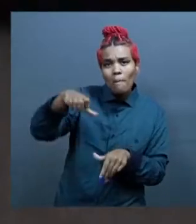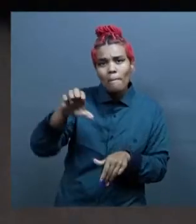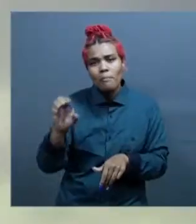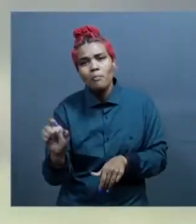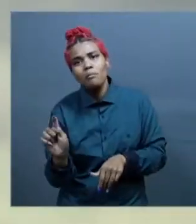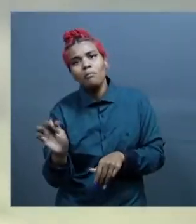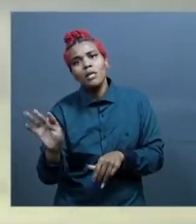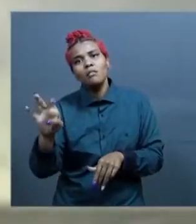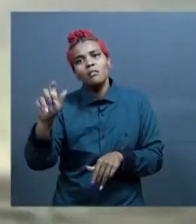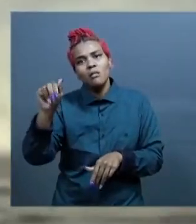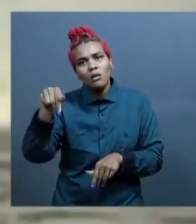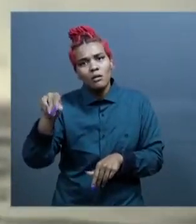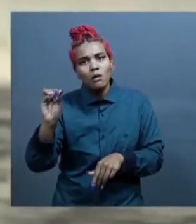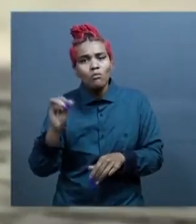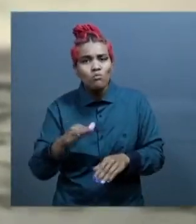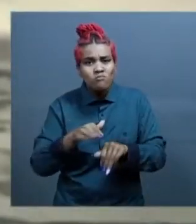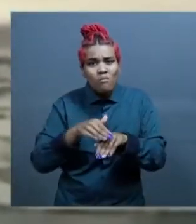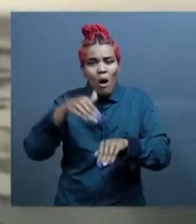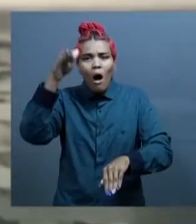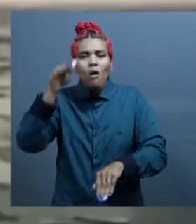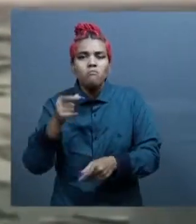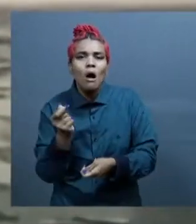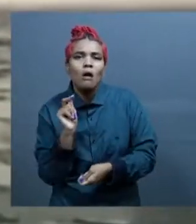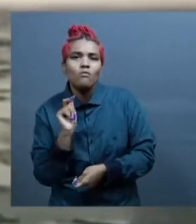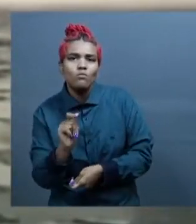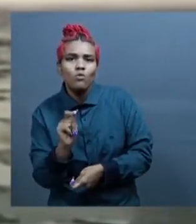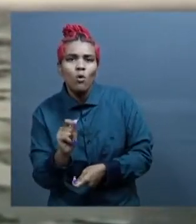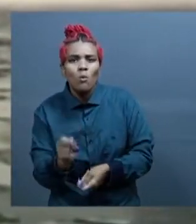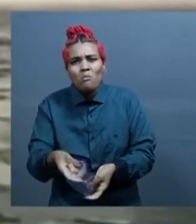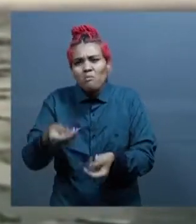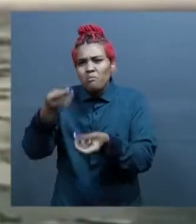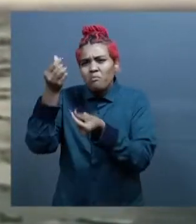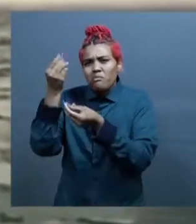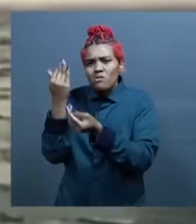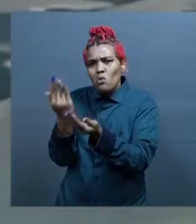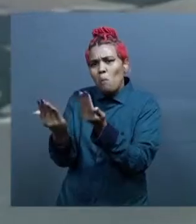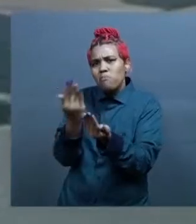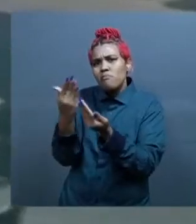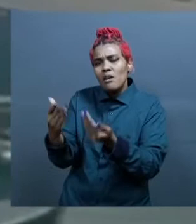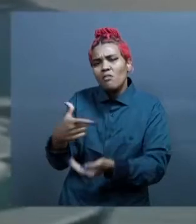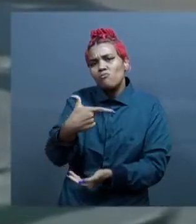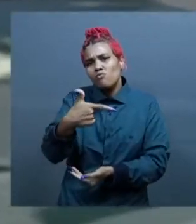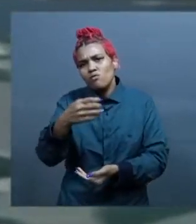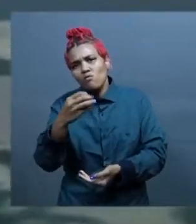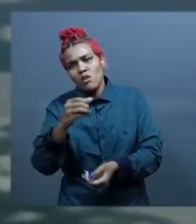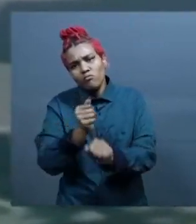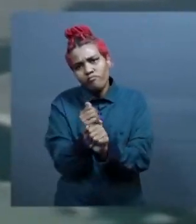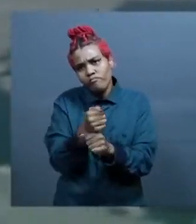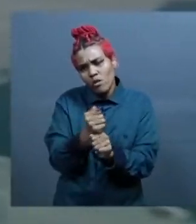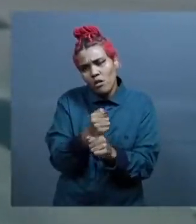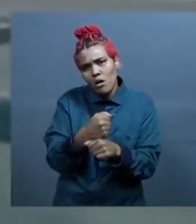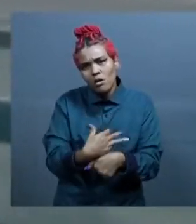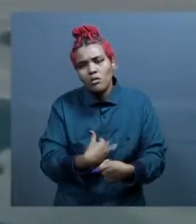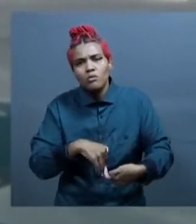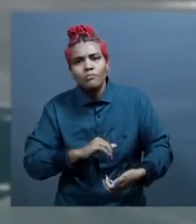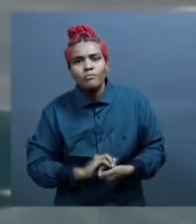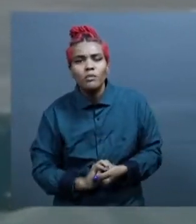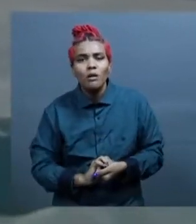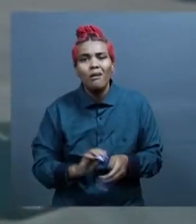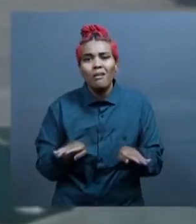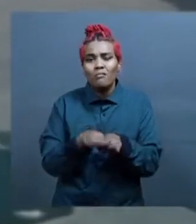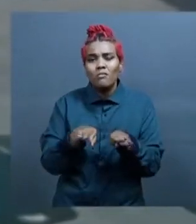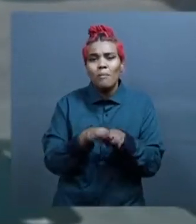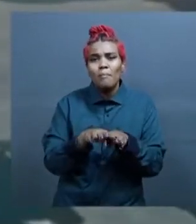foi o mais alto nos últimos 20 anos e do óxido nitroso que contribui para a destruição do ozônio e